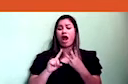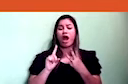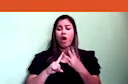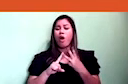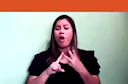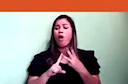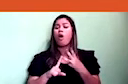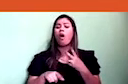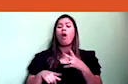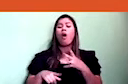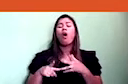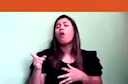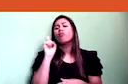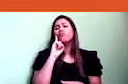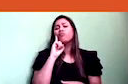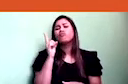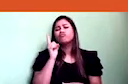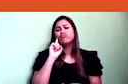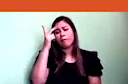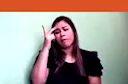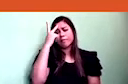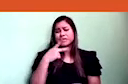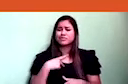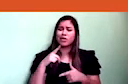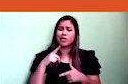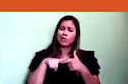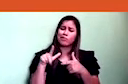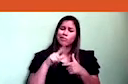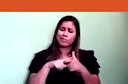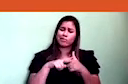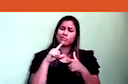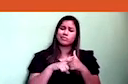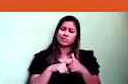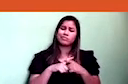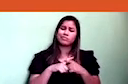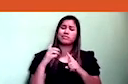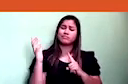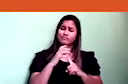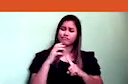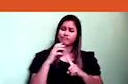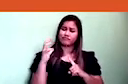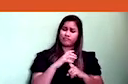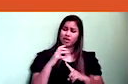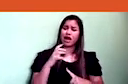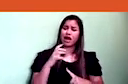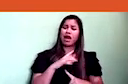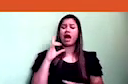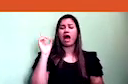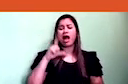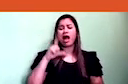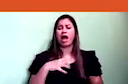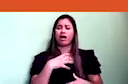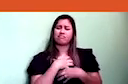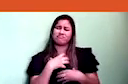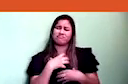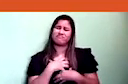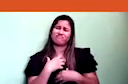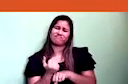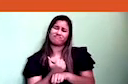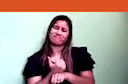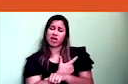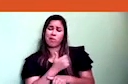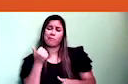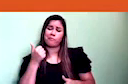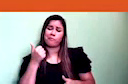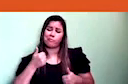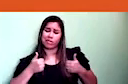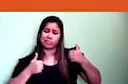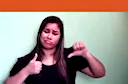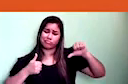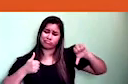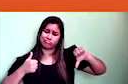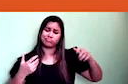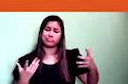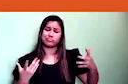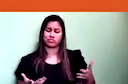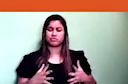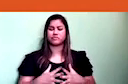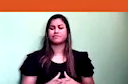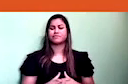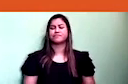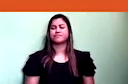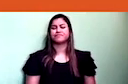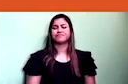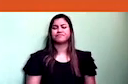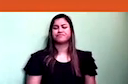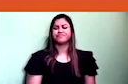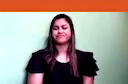problemas, né, eles impactam também na nossa saúde emocional, porque acabam carregando para perto das relações os seus